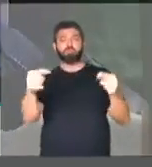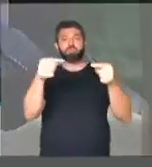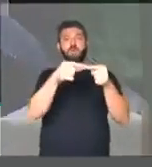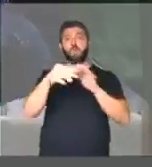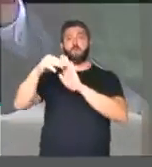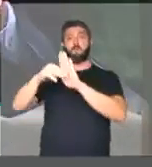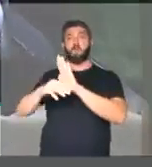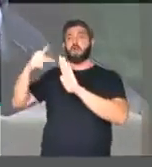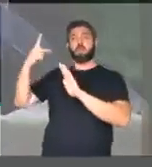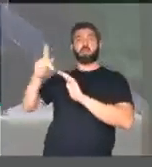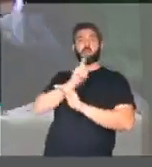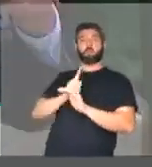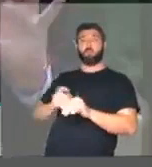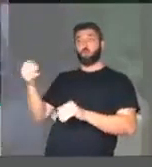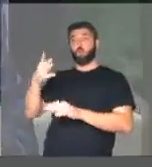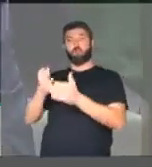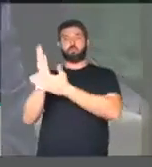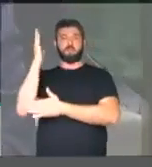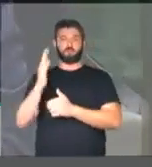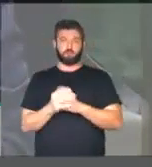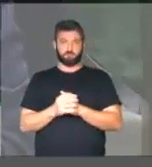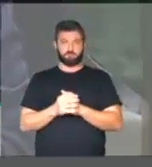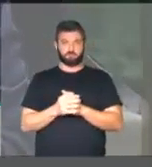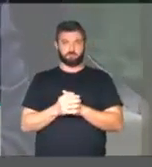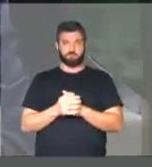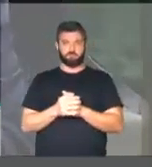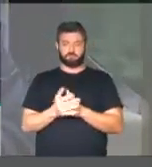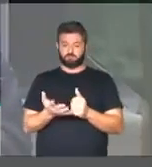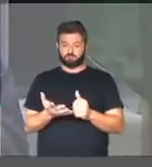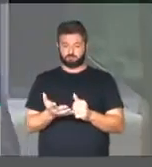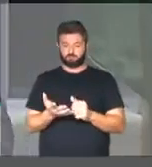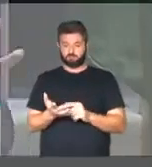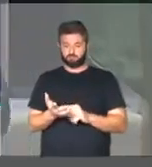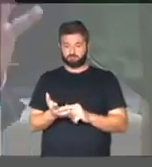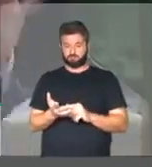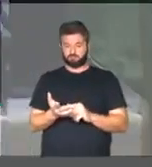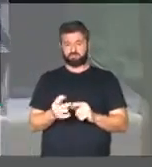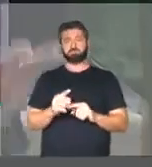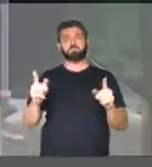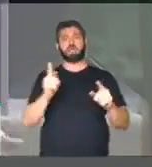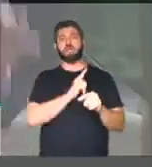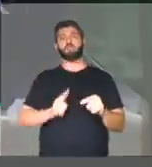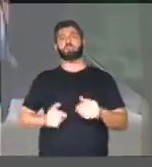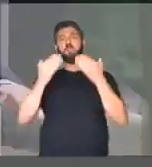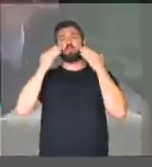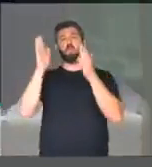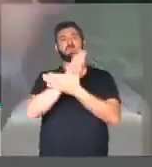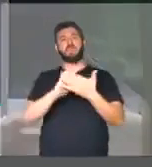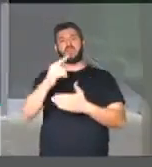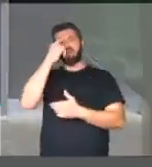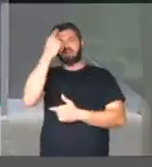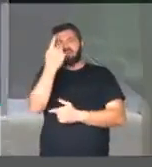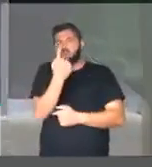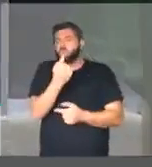acordo com aquilo que o novo governante pensa. Mas por que este governo não apresentou nada, nenhuma ideia,